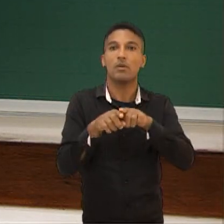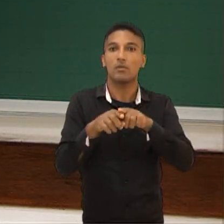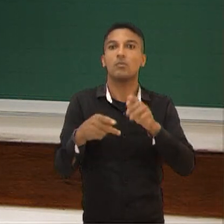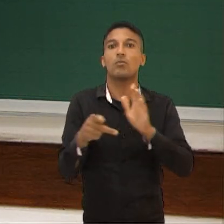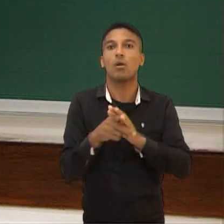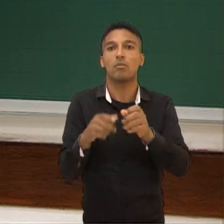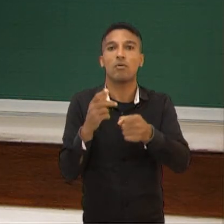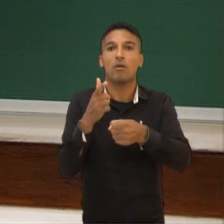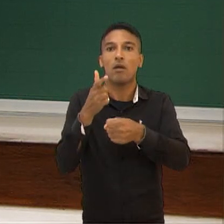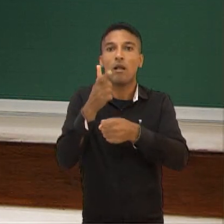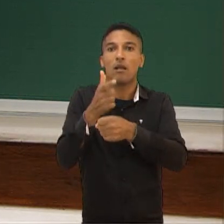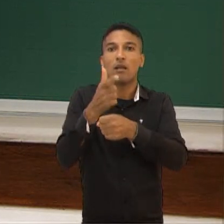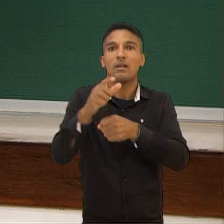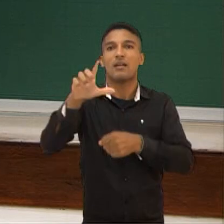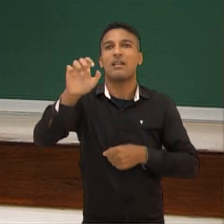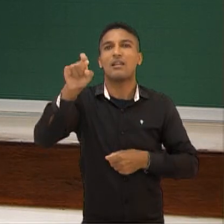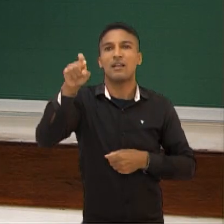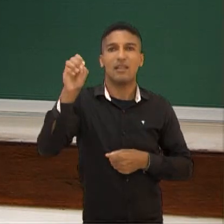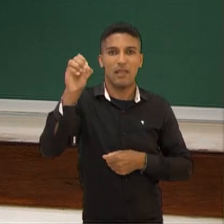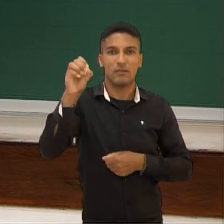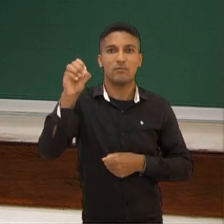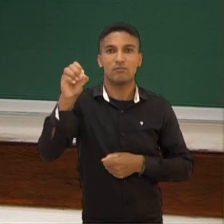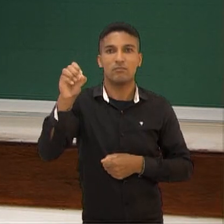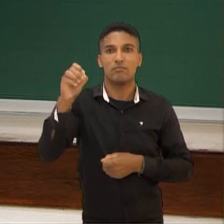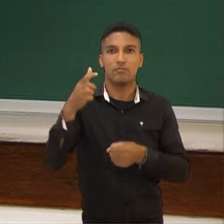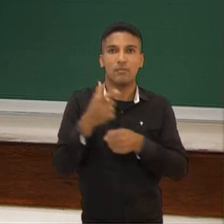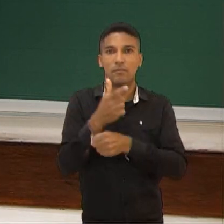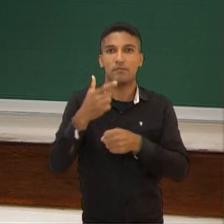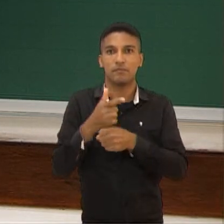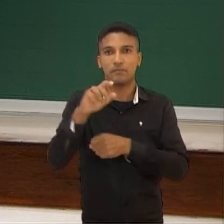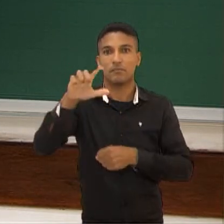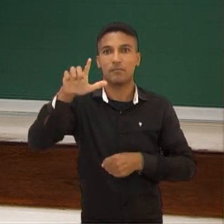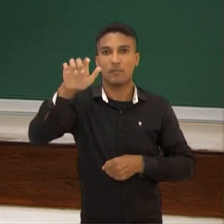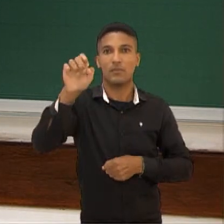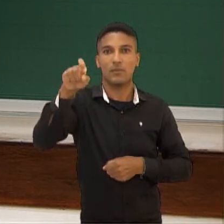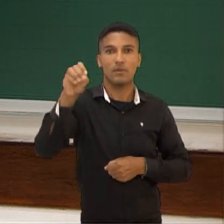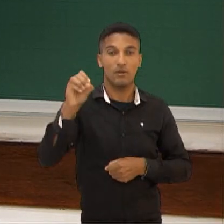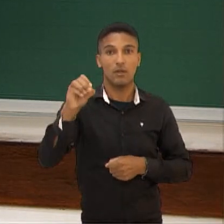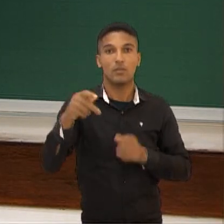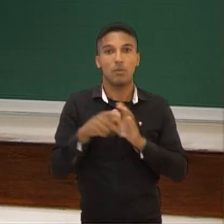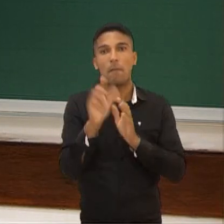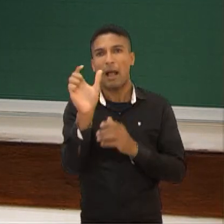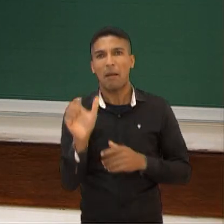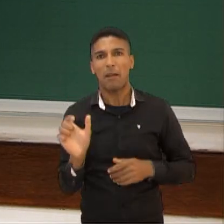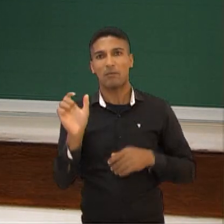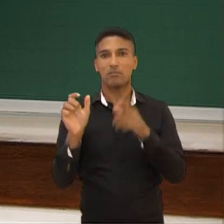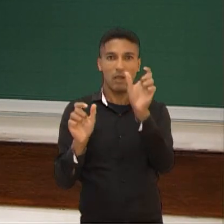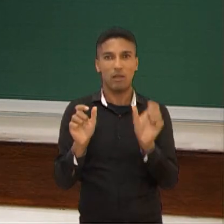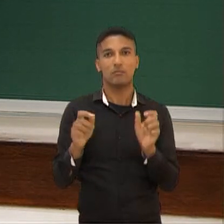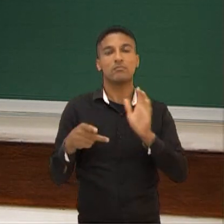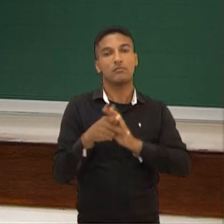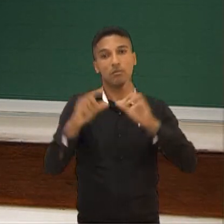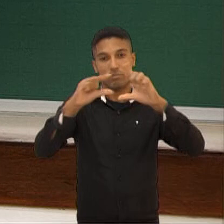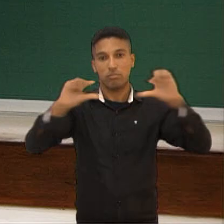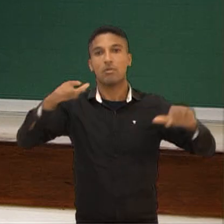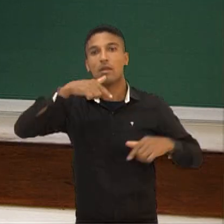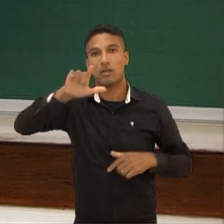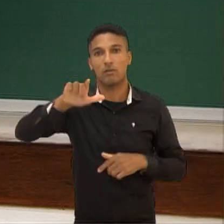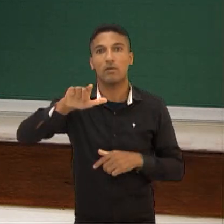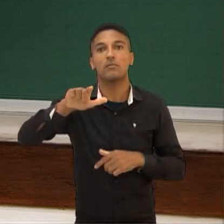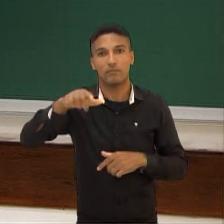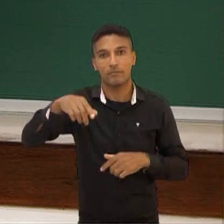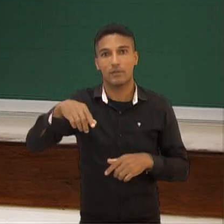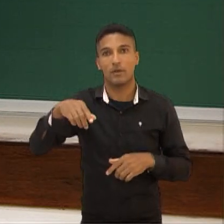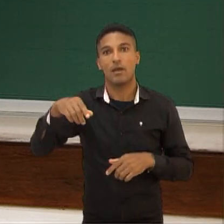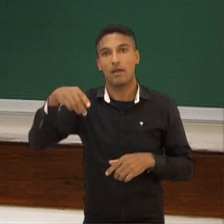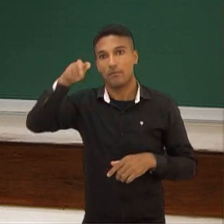relacionado à temática, né, da região, do Peru, né, e de todos os idiomas falados ali. E, claro,